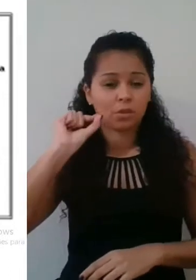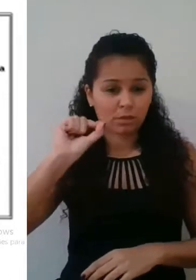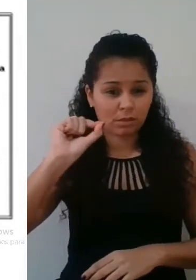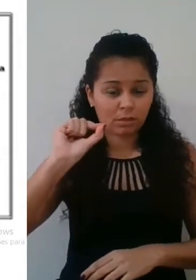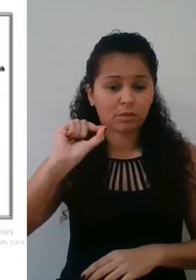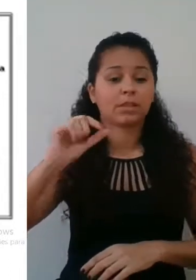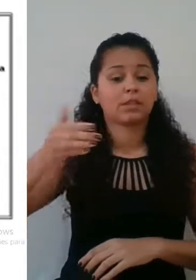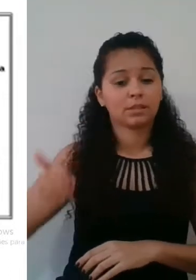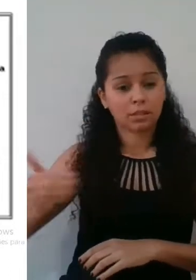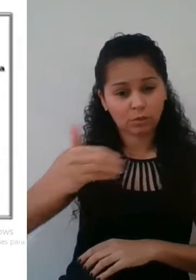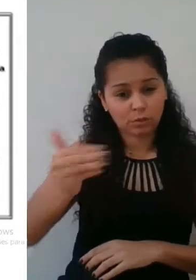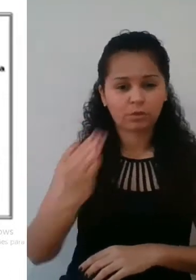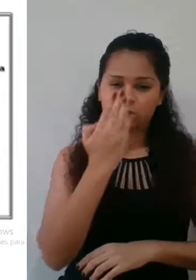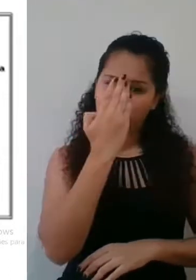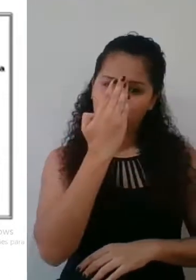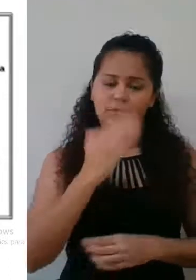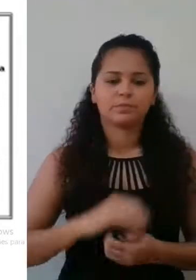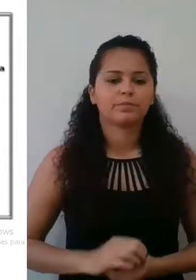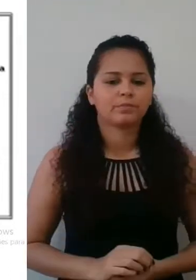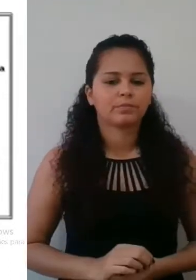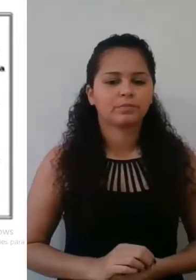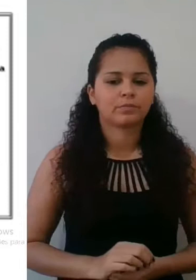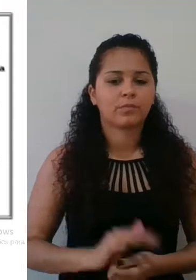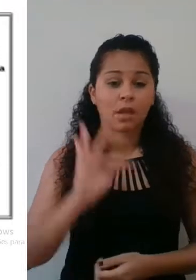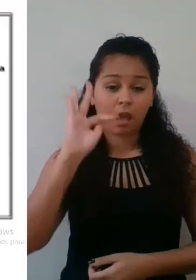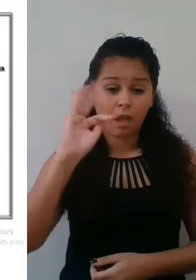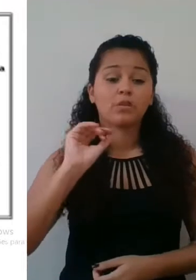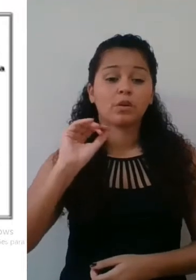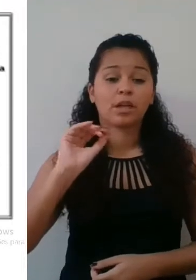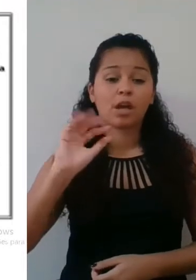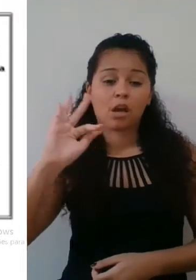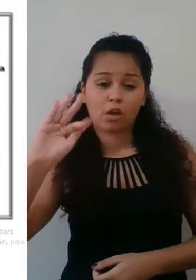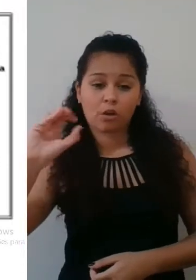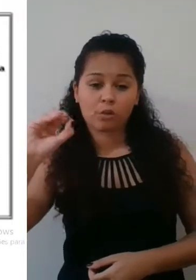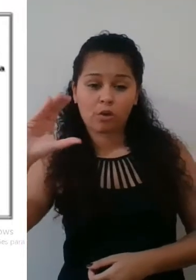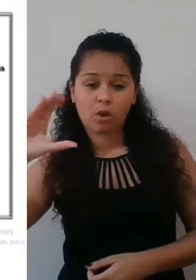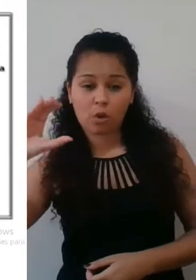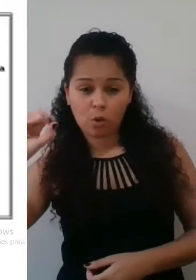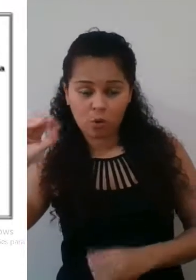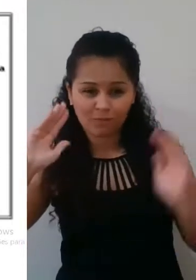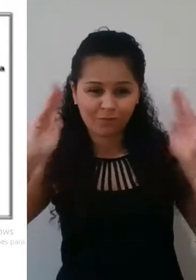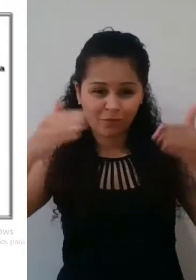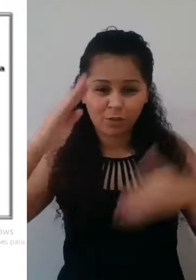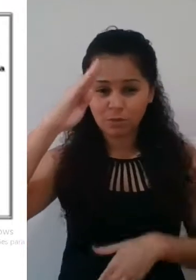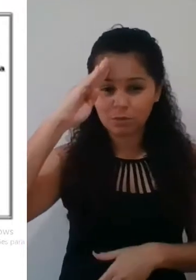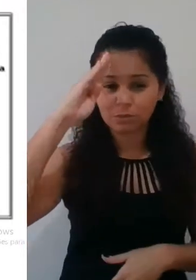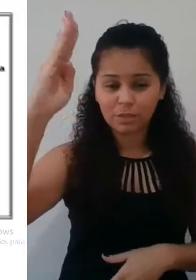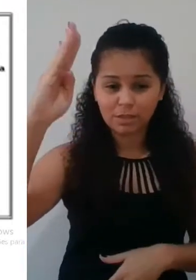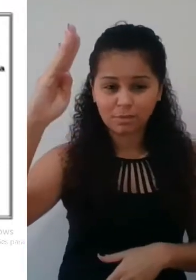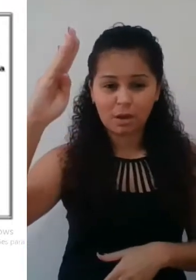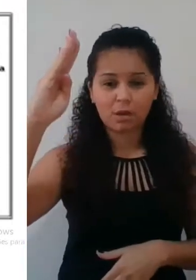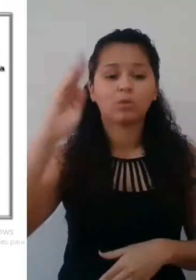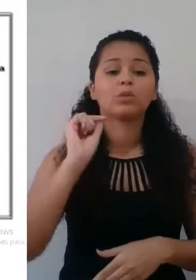do espelho. O ponto F, que é o foco principal, esse ponto F fica situado na metade